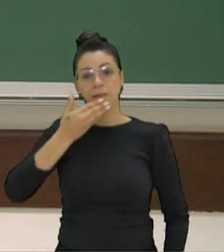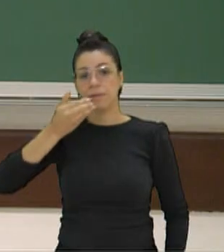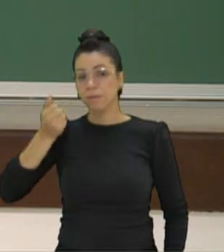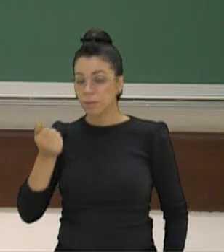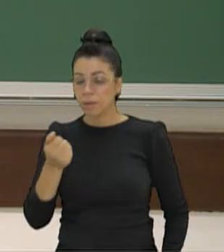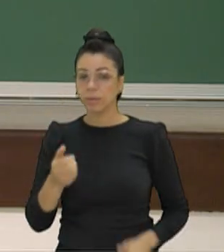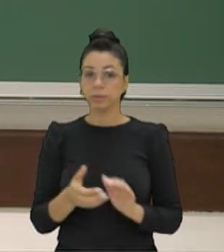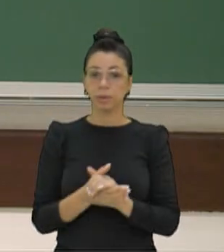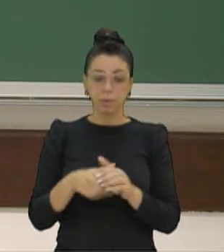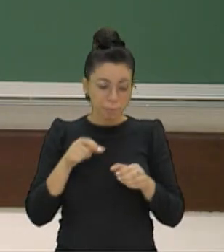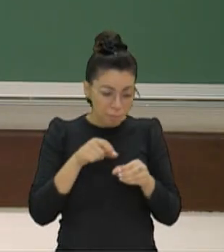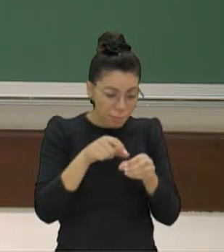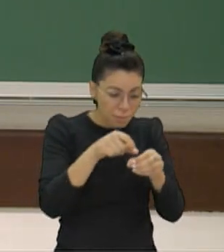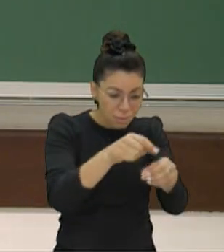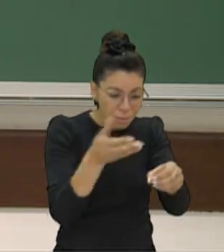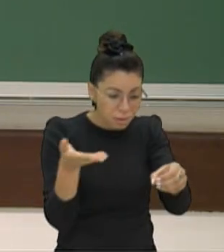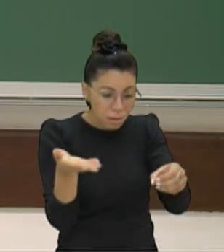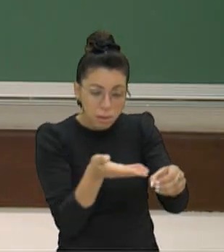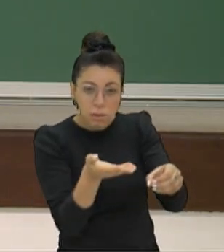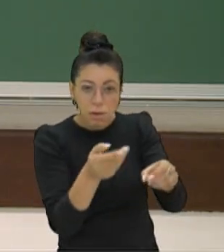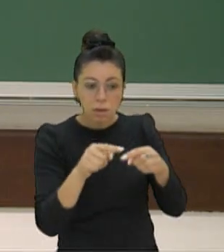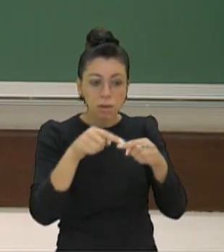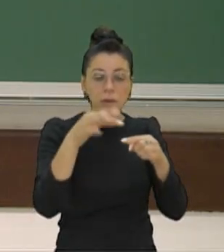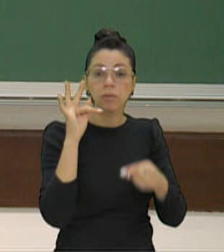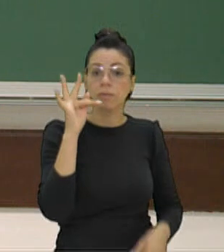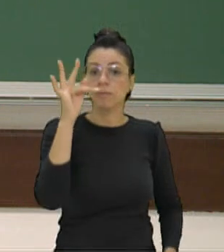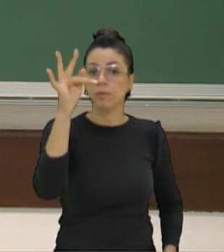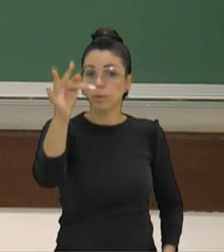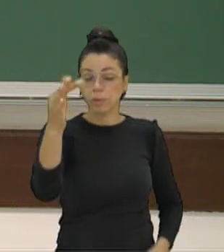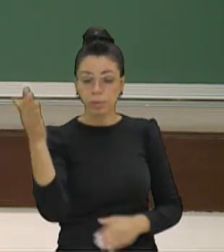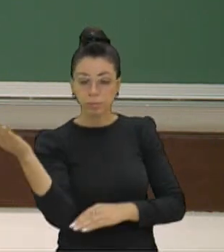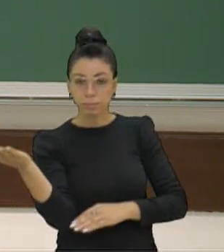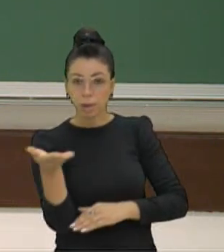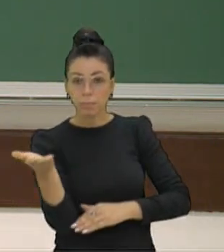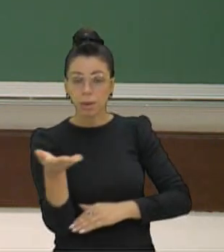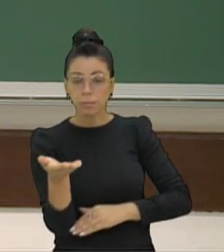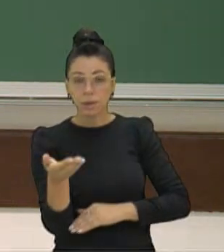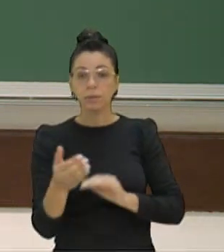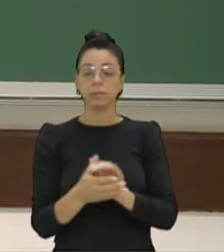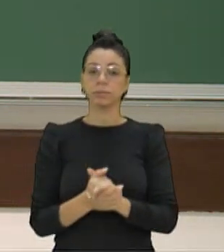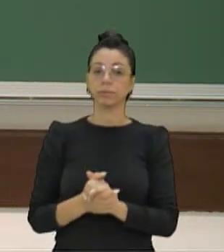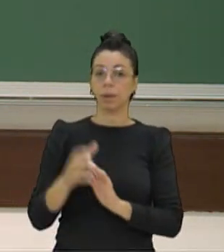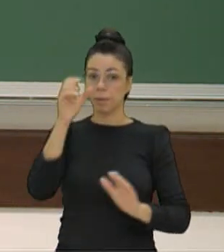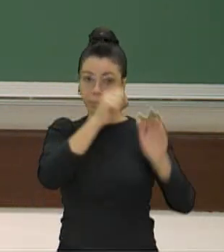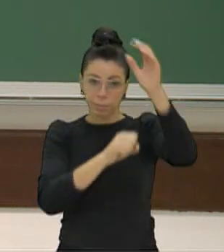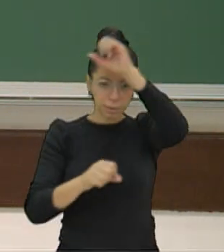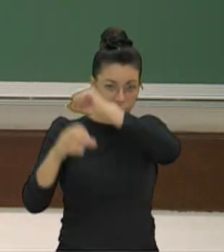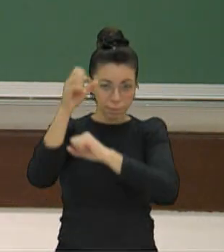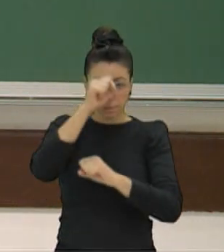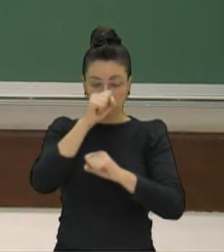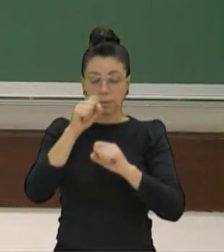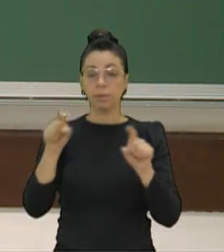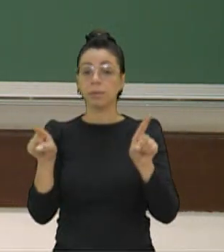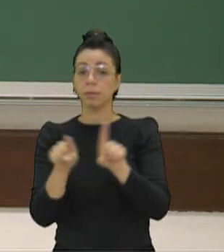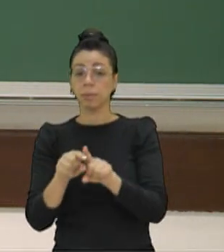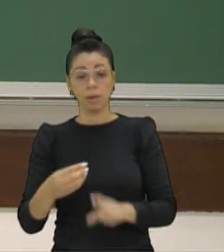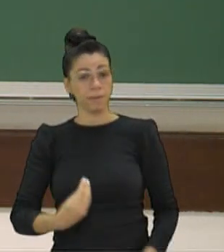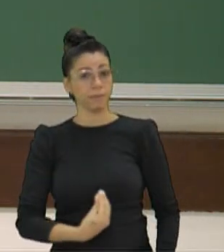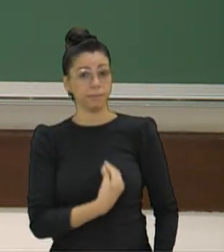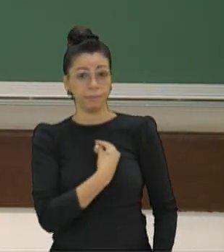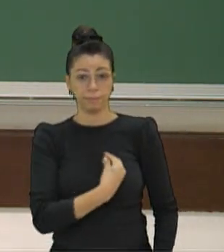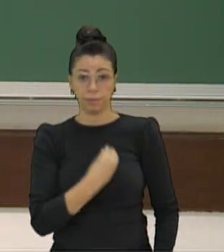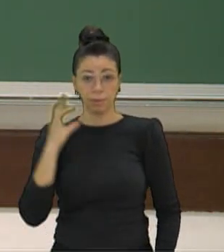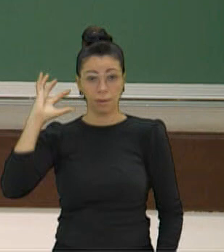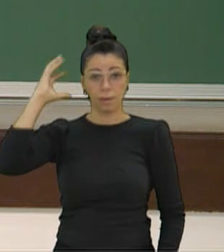você planta agora, você colherá mais tarde, seja em termos de conteúdo, né, que você vai aprender, seja na sua vida, os